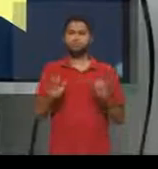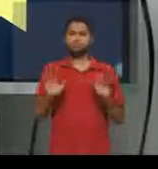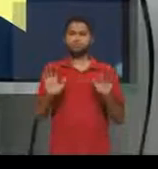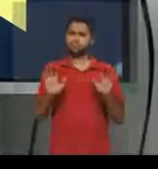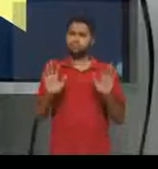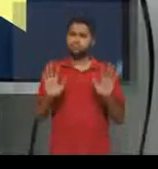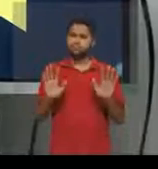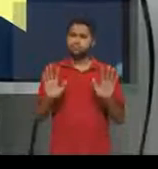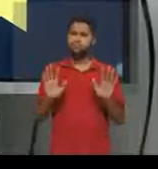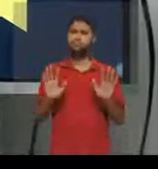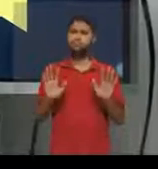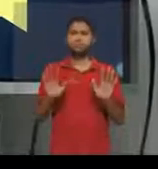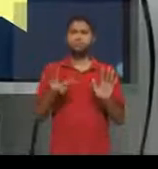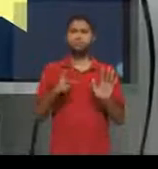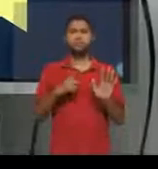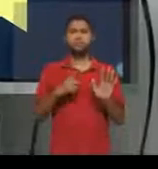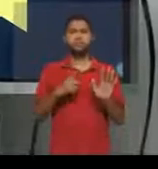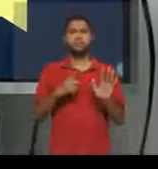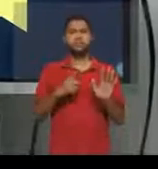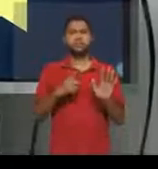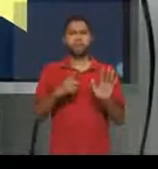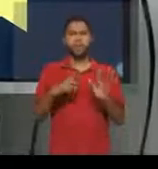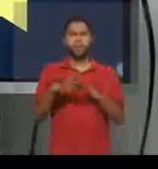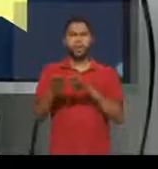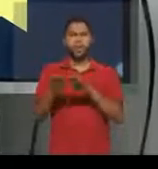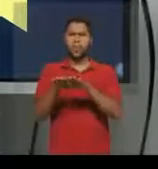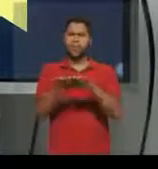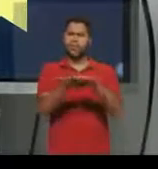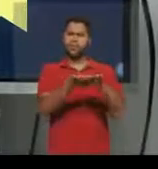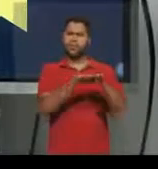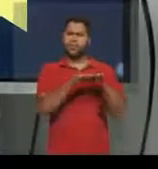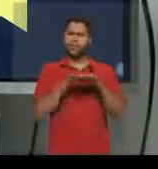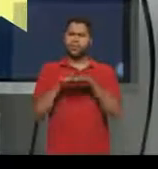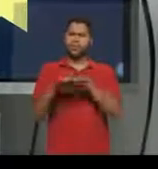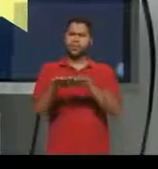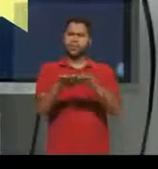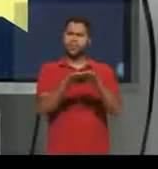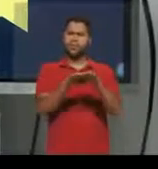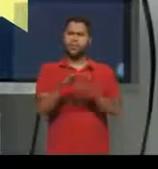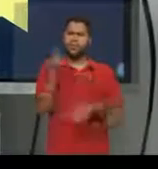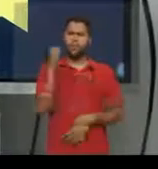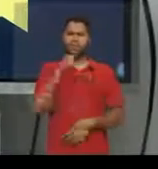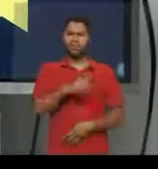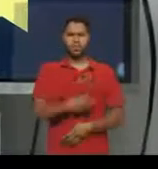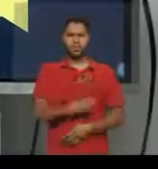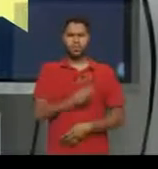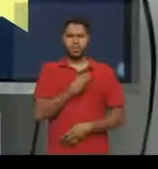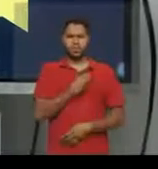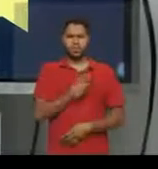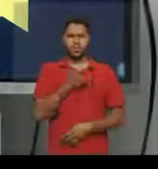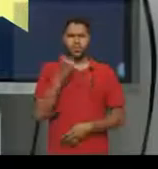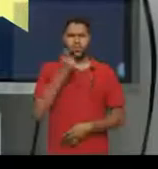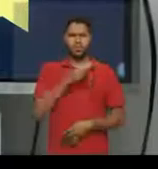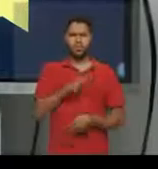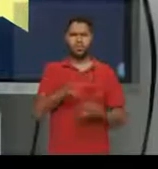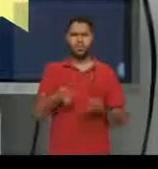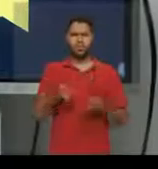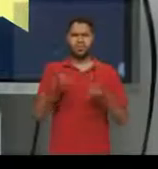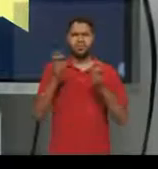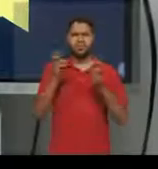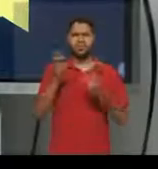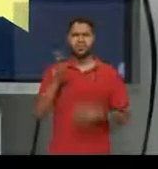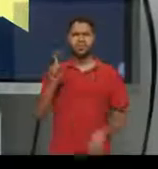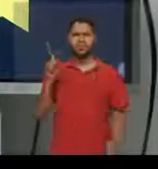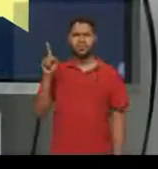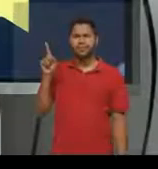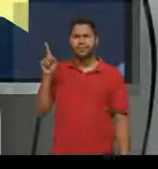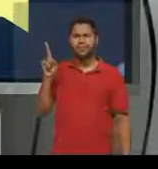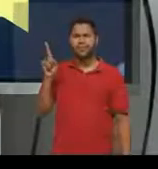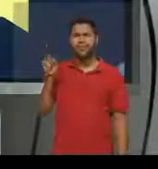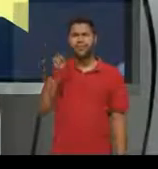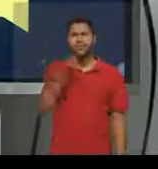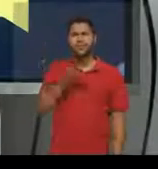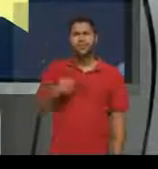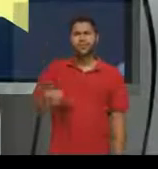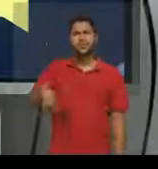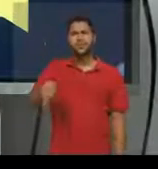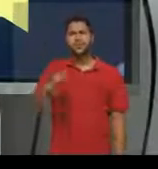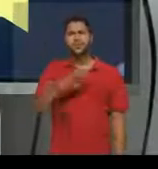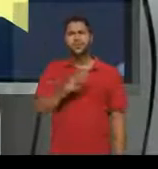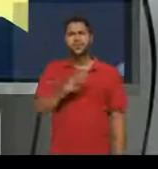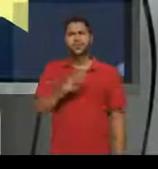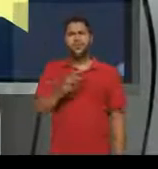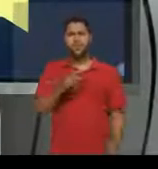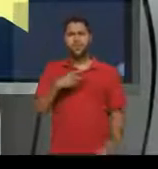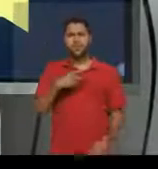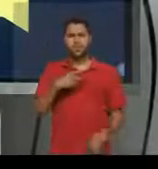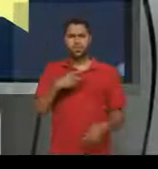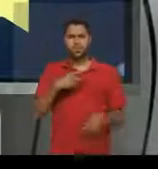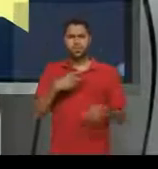Mas existe um padrão de sobrevivência. Conseguem perceber que para nós